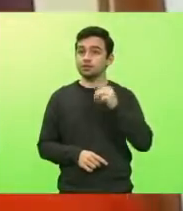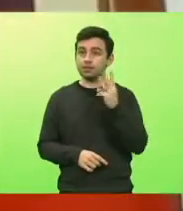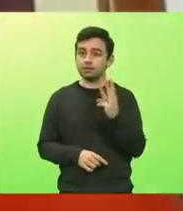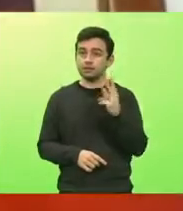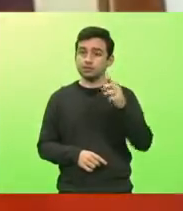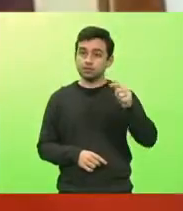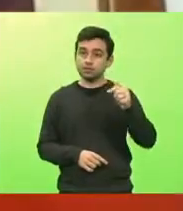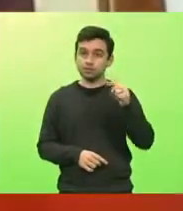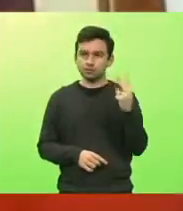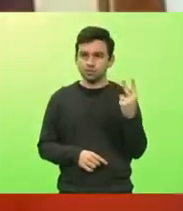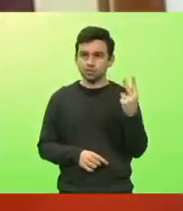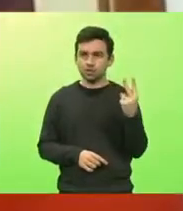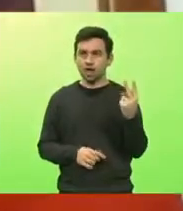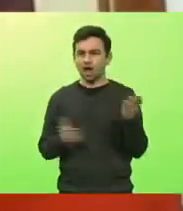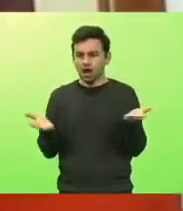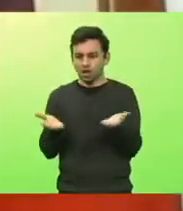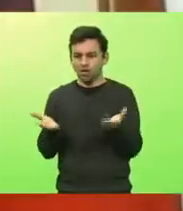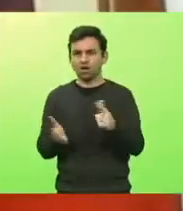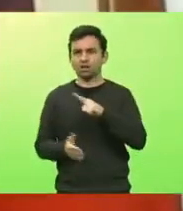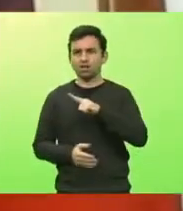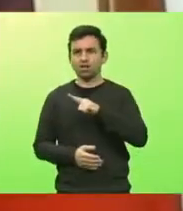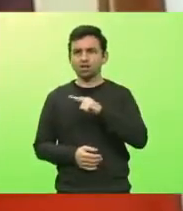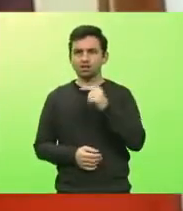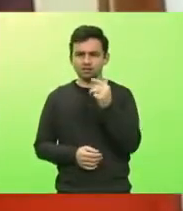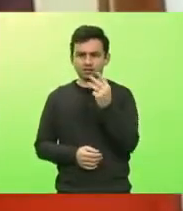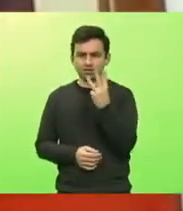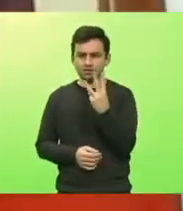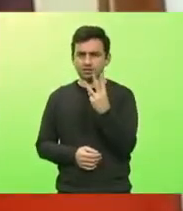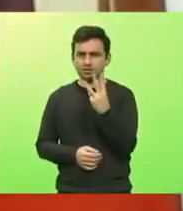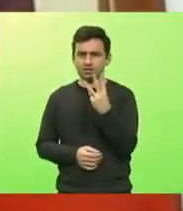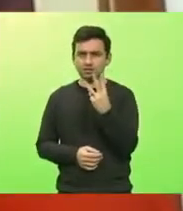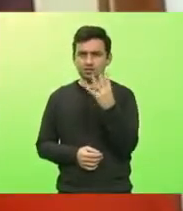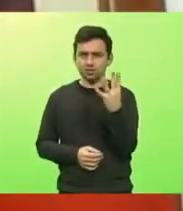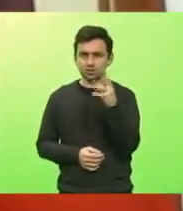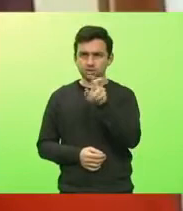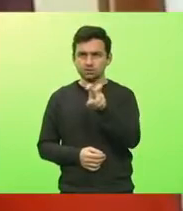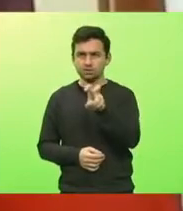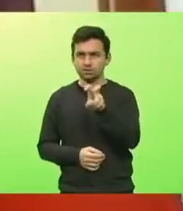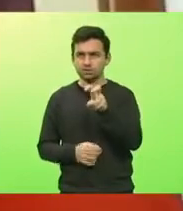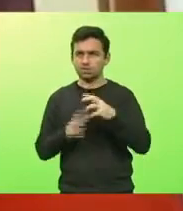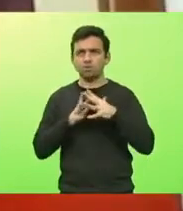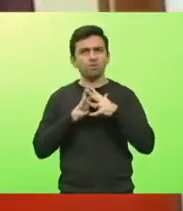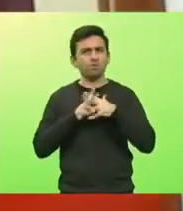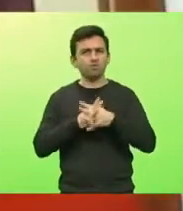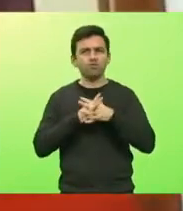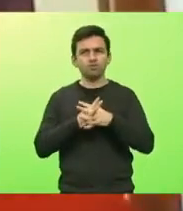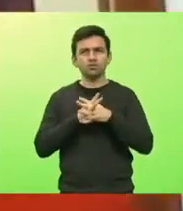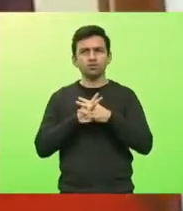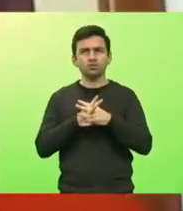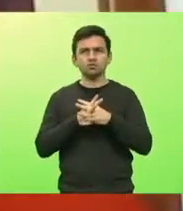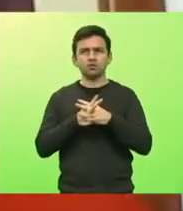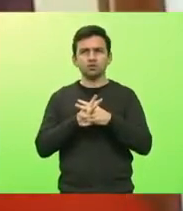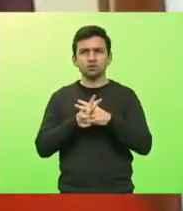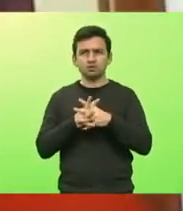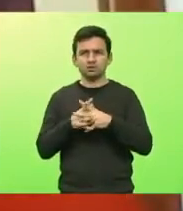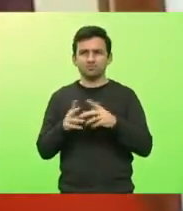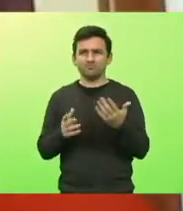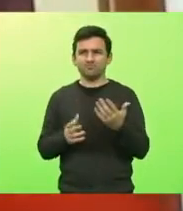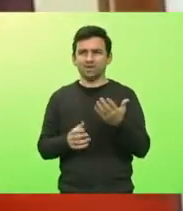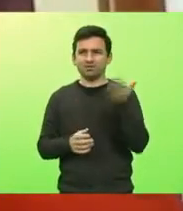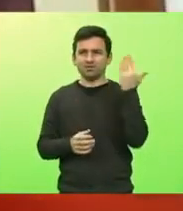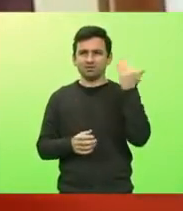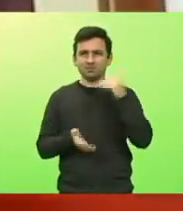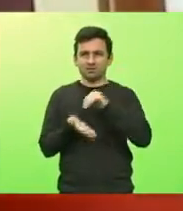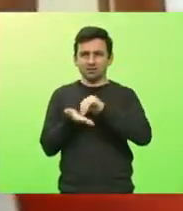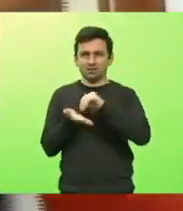372 e agora tem 345? Olha, é uma confusão. Será que naquele dia o secretário já